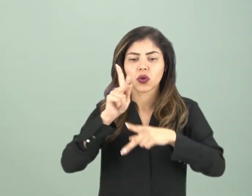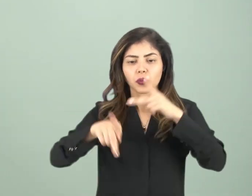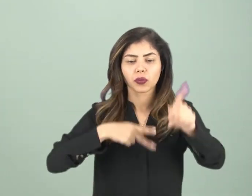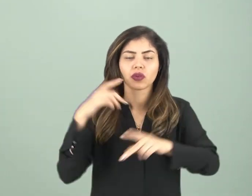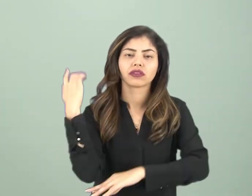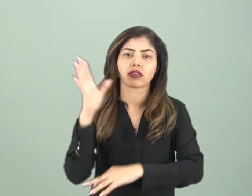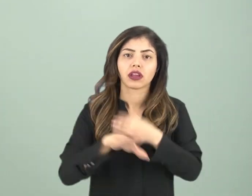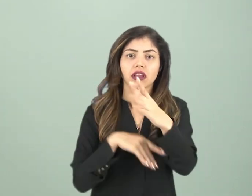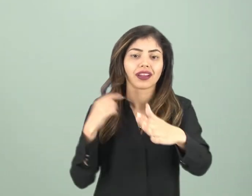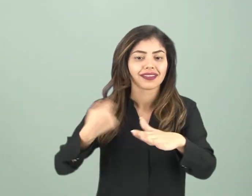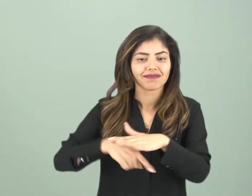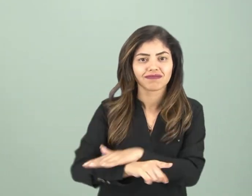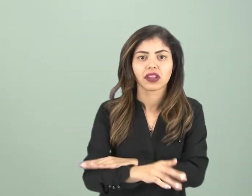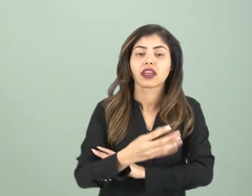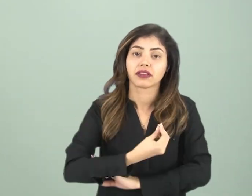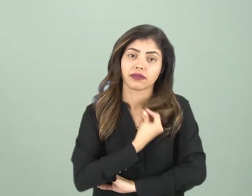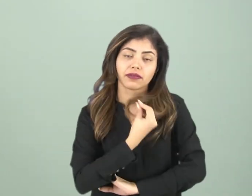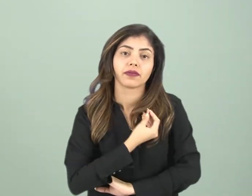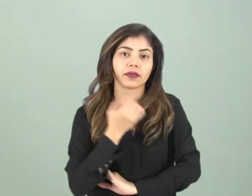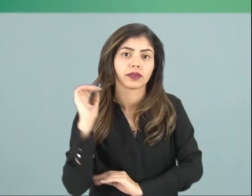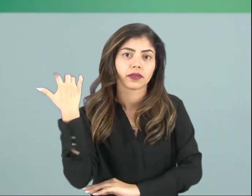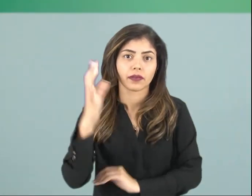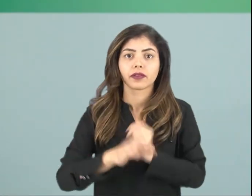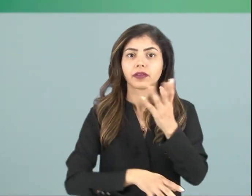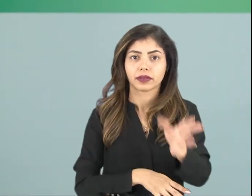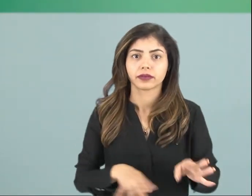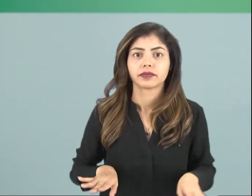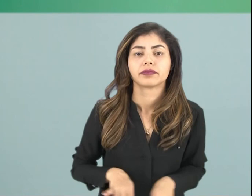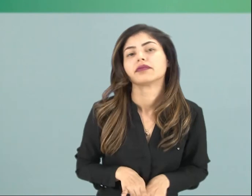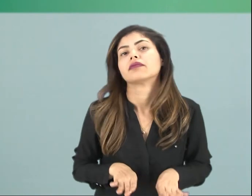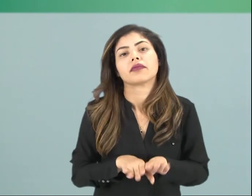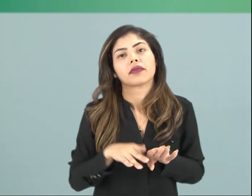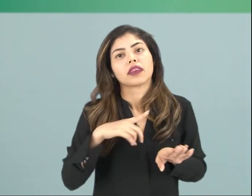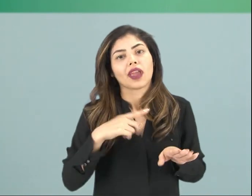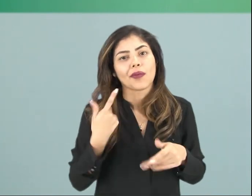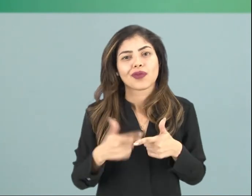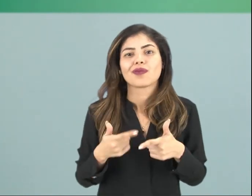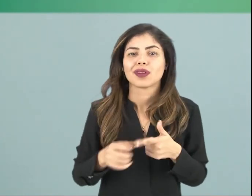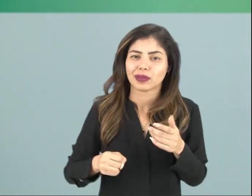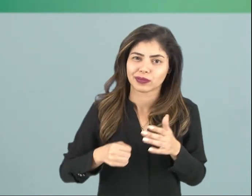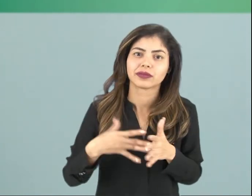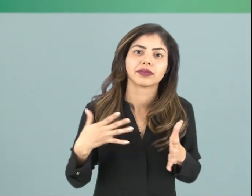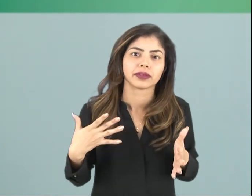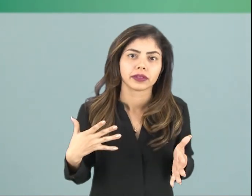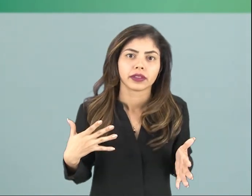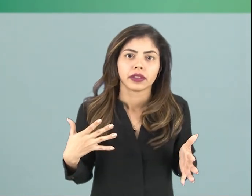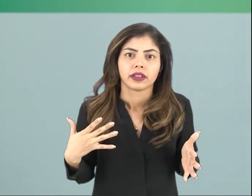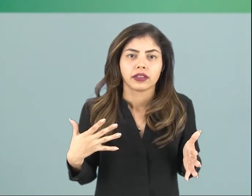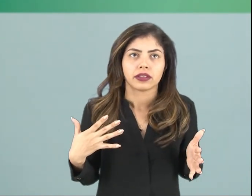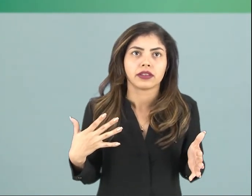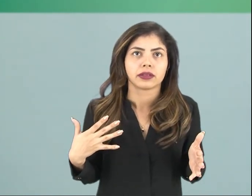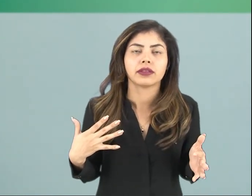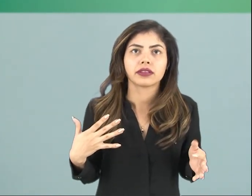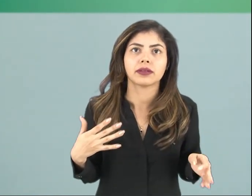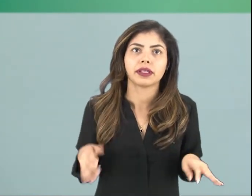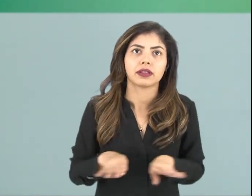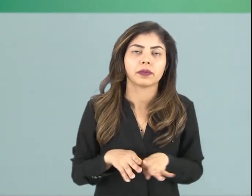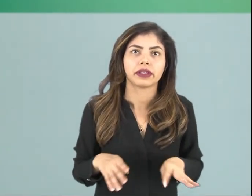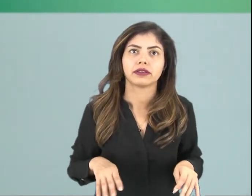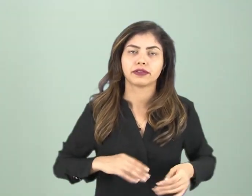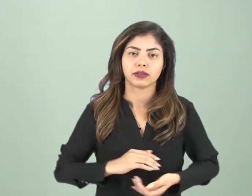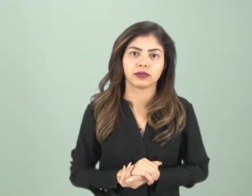na floresta, que sobrevive da floresta. Então a produção da pecuária veio prejudicar e muito a questão realmente dos povos da